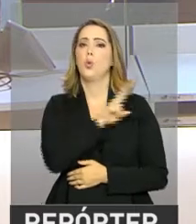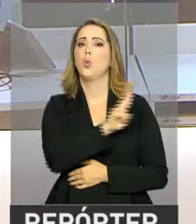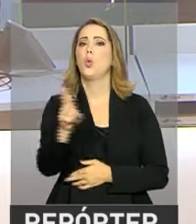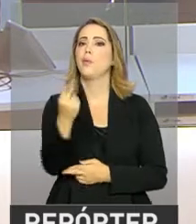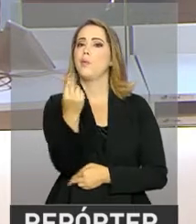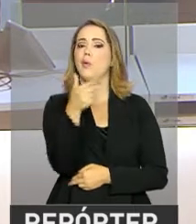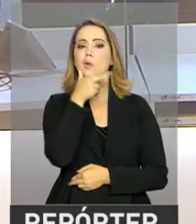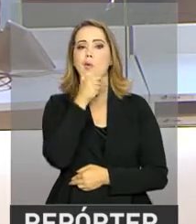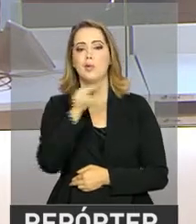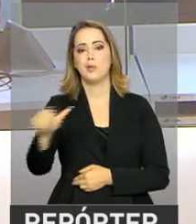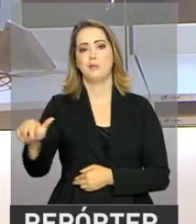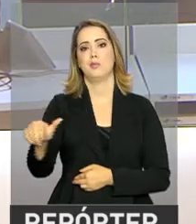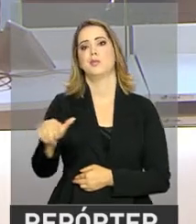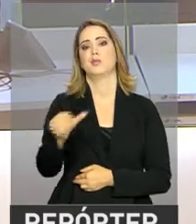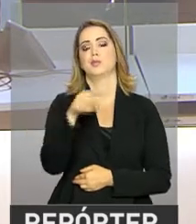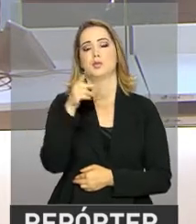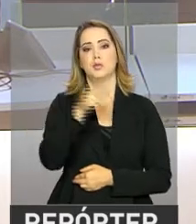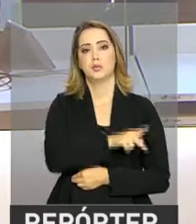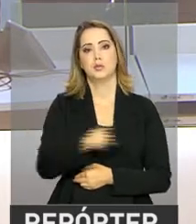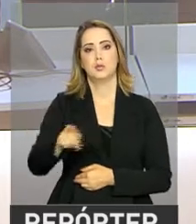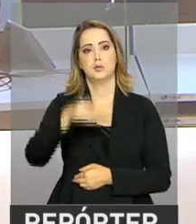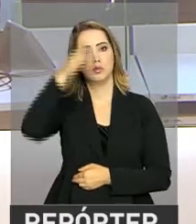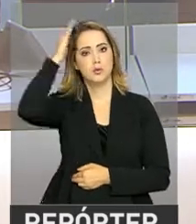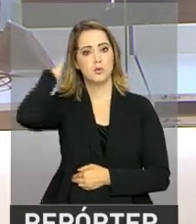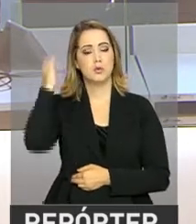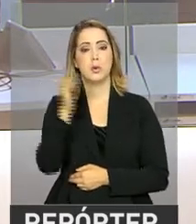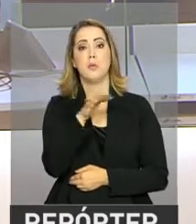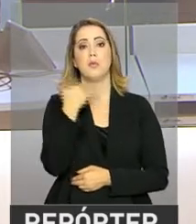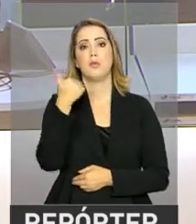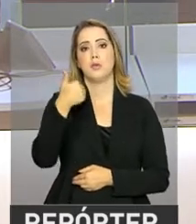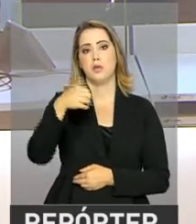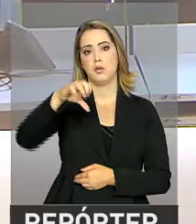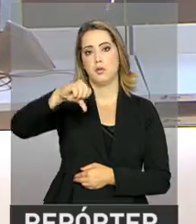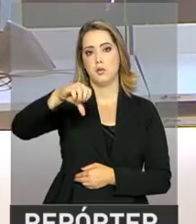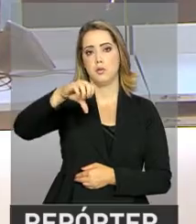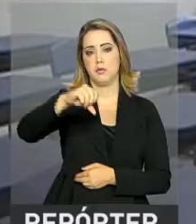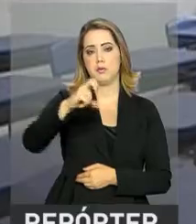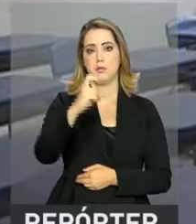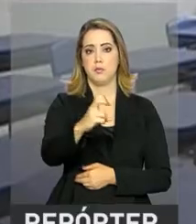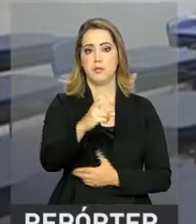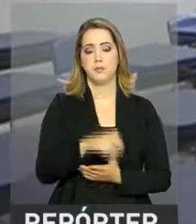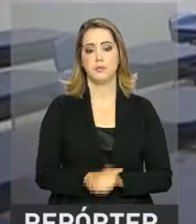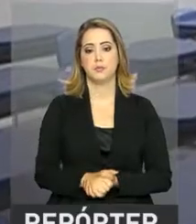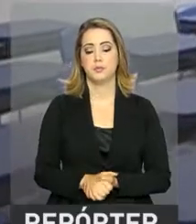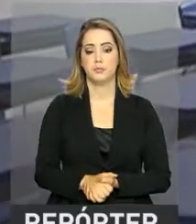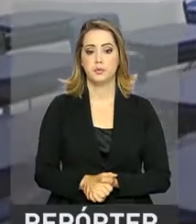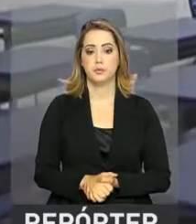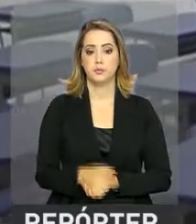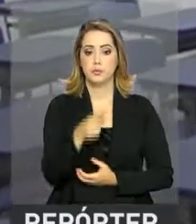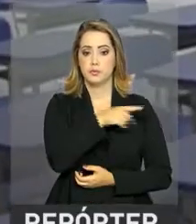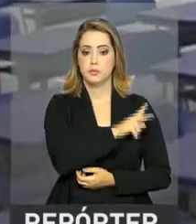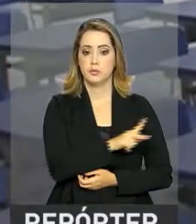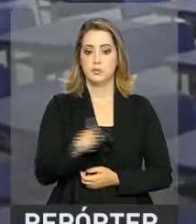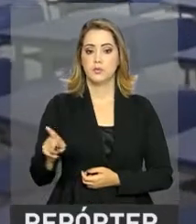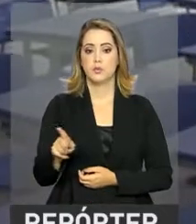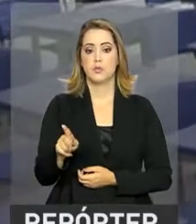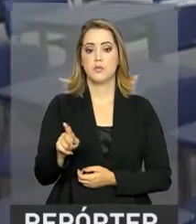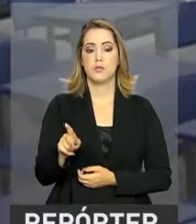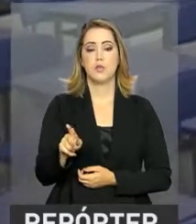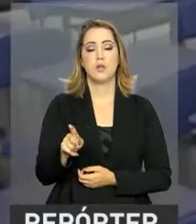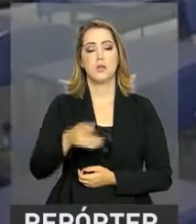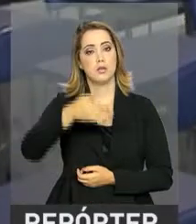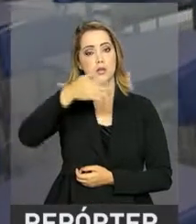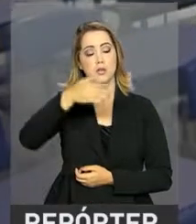Temer. É advogado e professor que faleceu em 1995. A Escola Municipal Professor